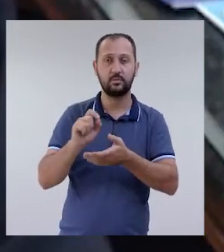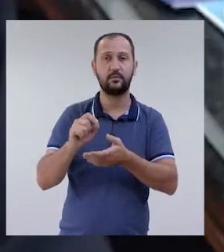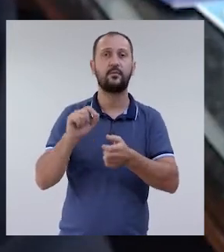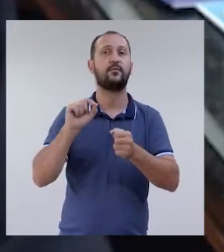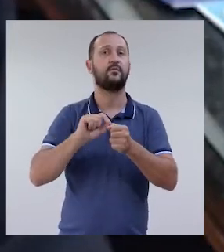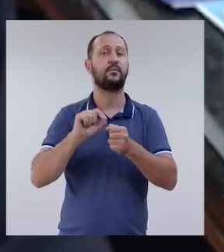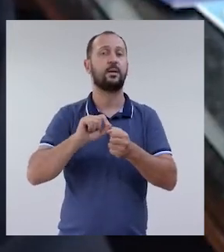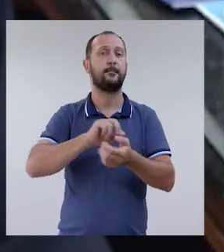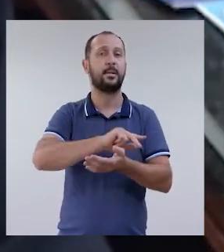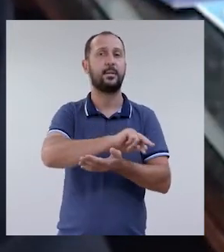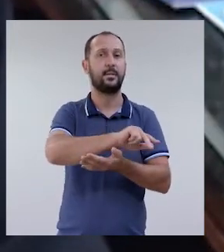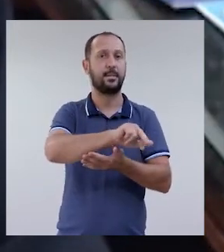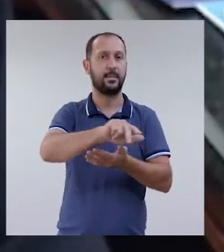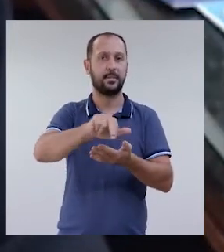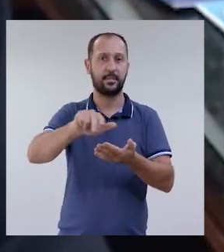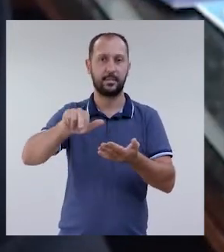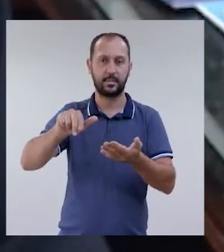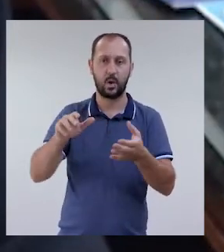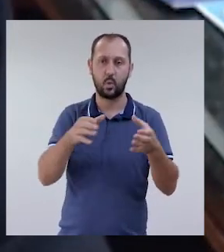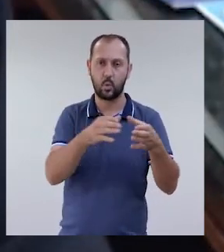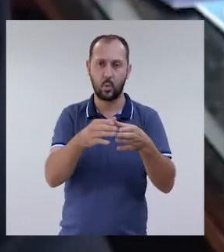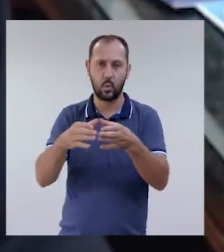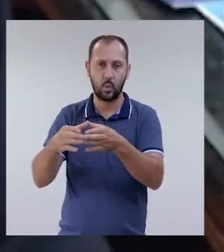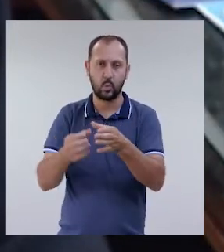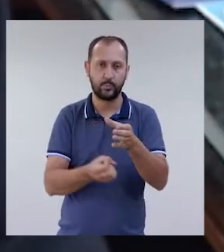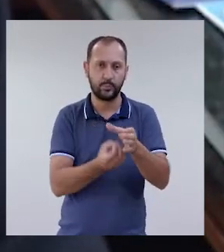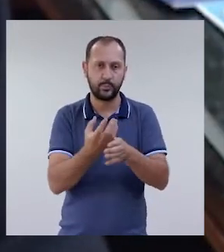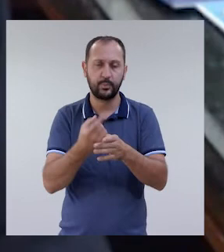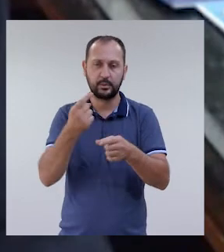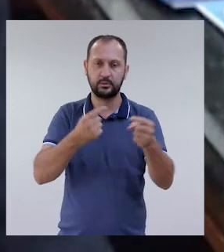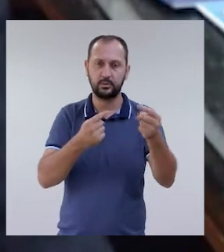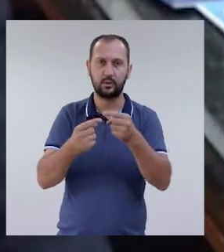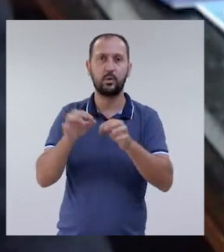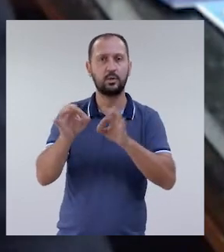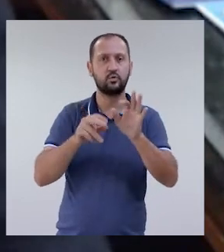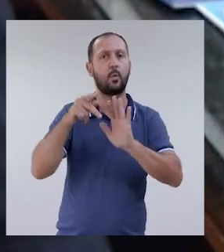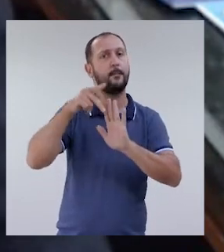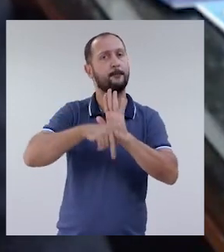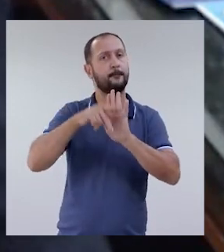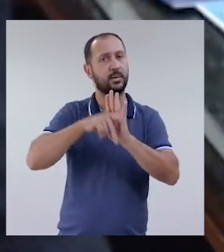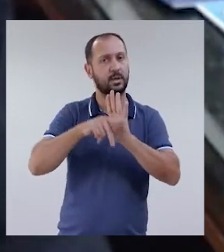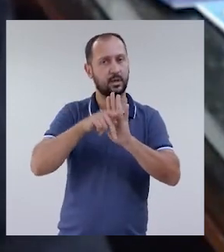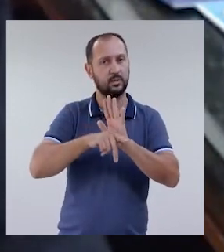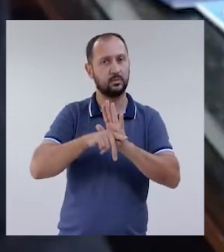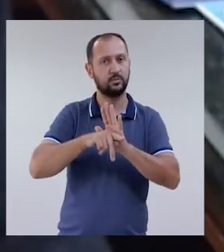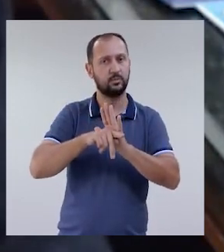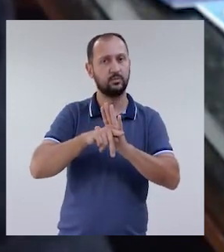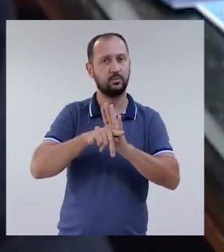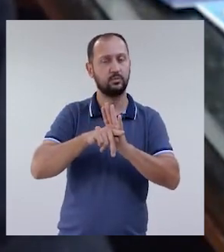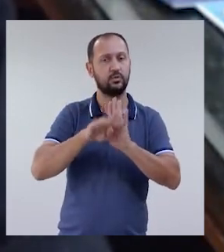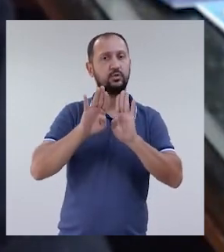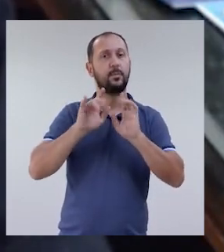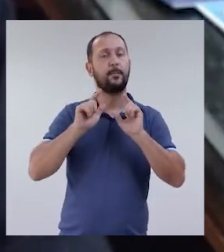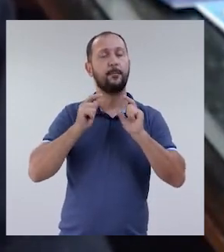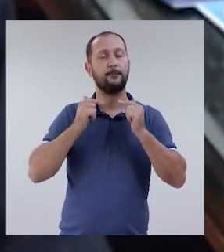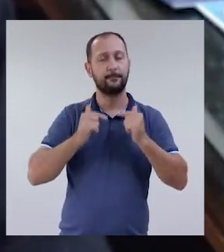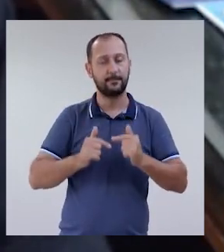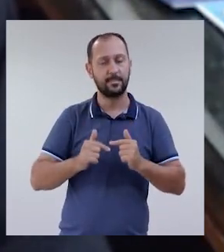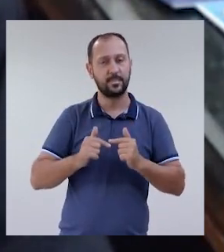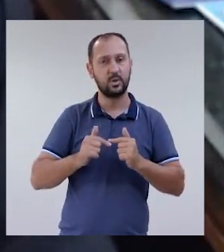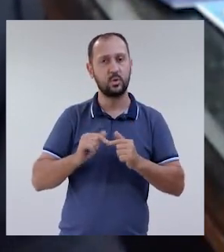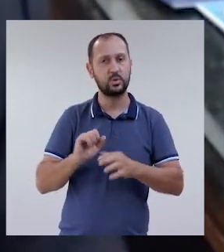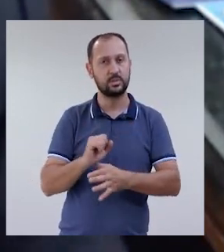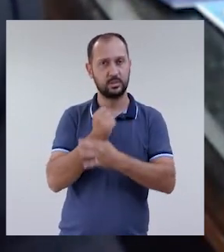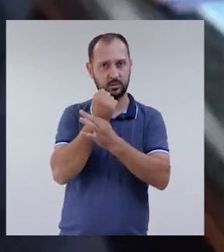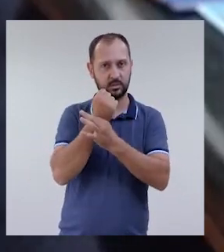colaboradores realizaram diversas comissões, realizaram um plano de biossegurança. Esse